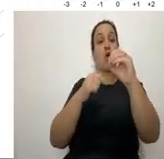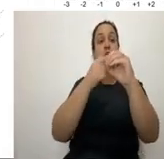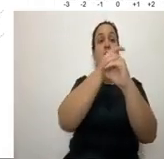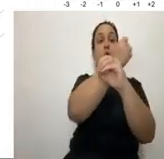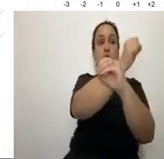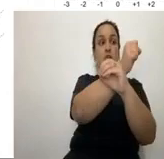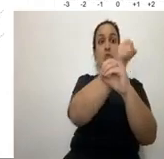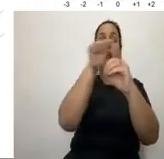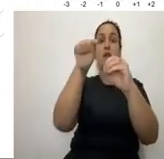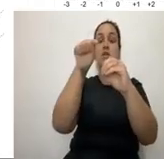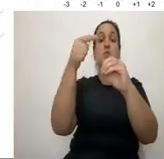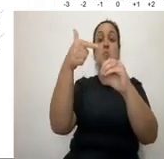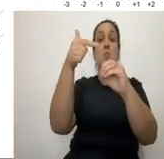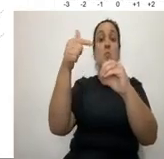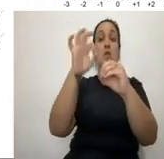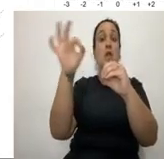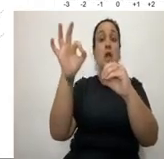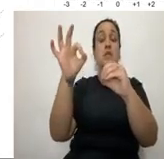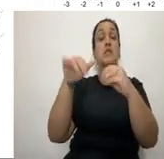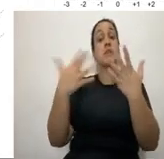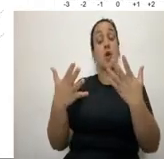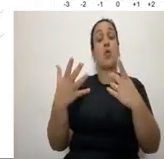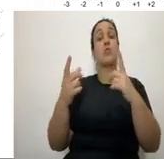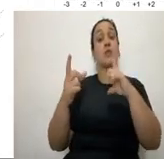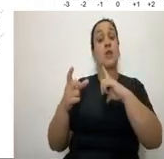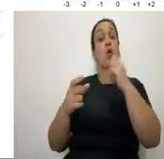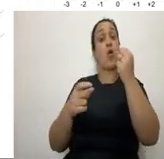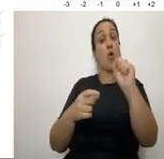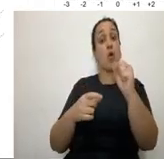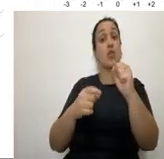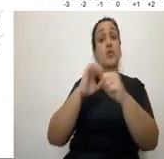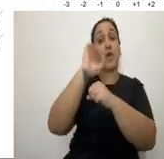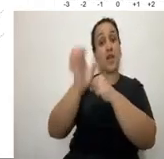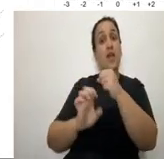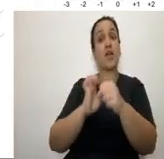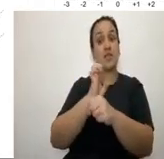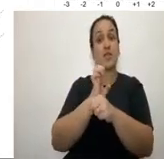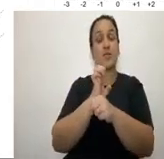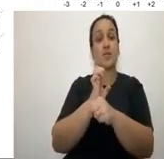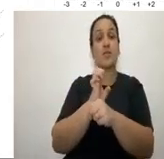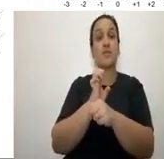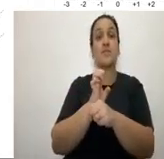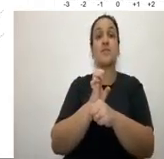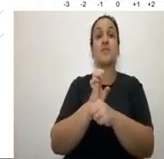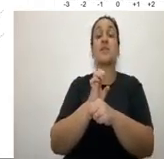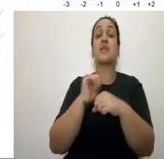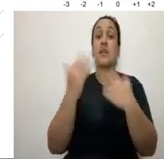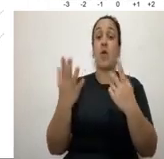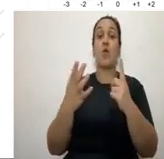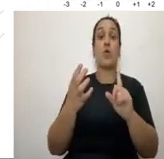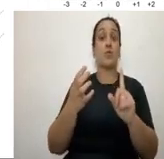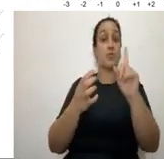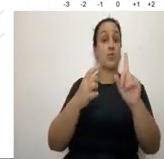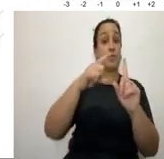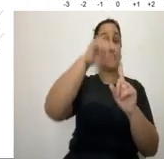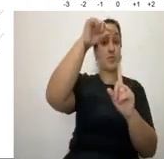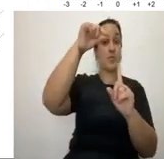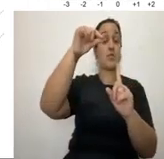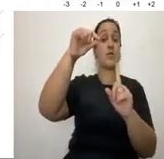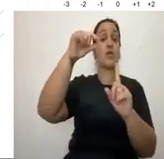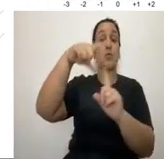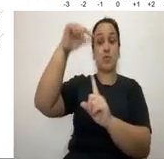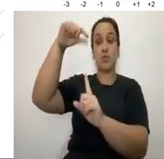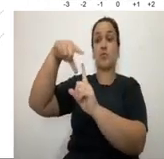8 elétrons. Então, aqui vai entrar o próximo elétron já desemparelhado, ou seja, ele está